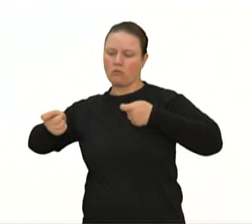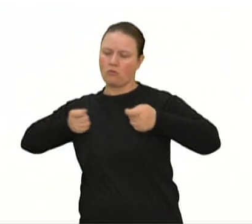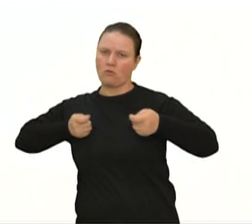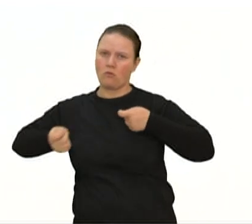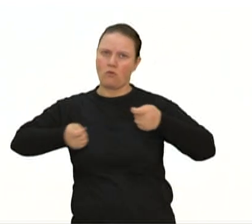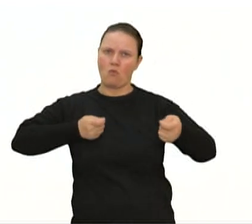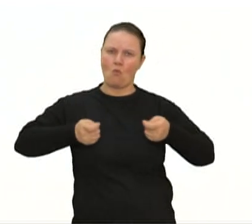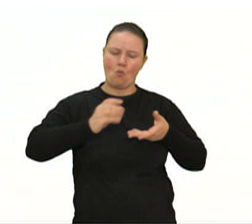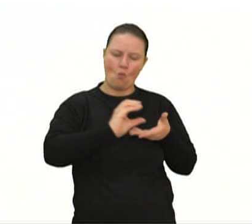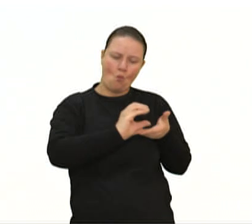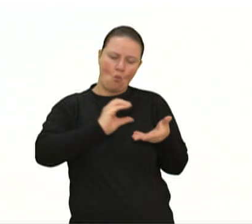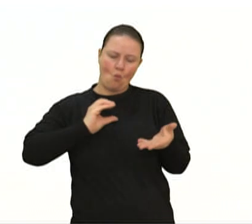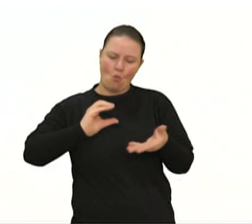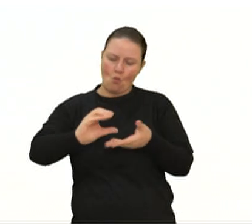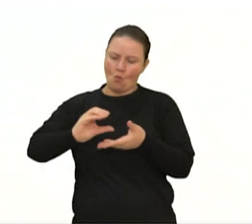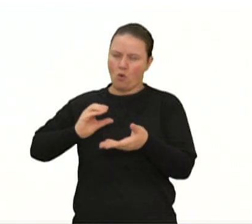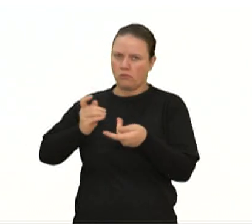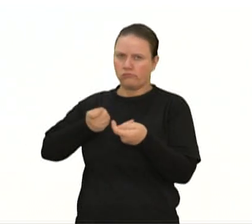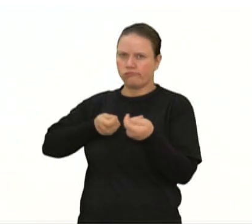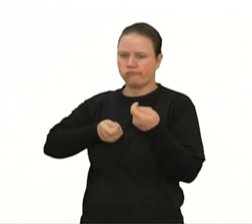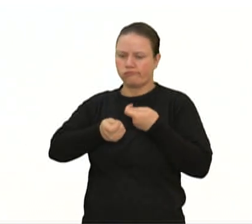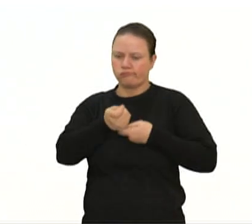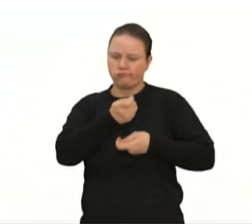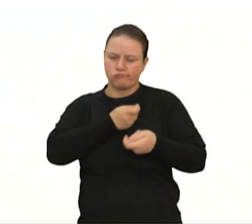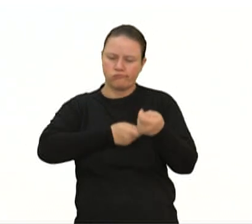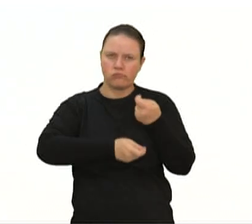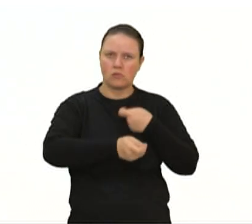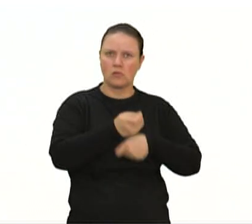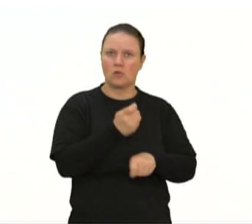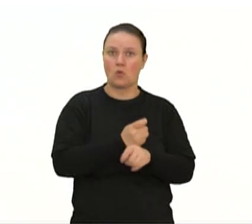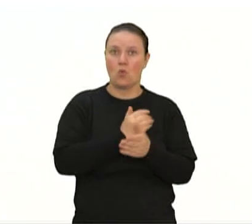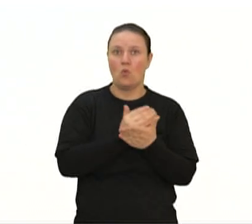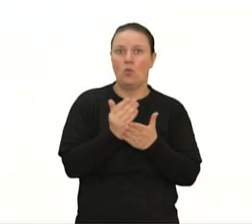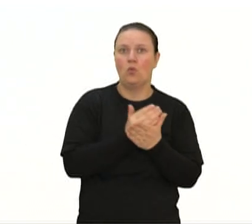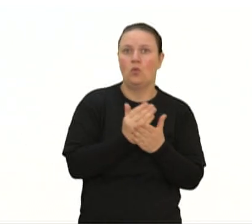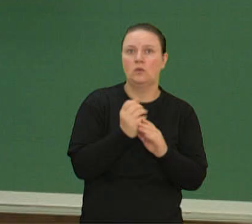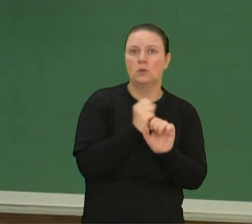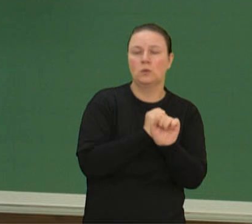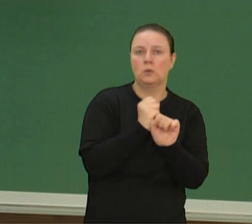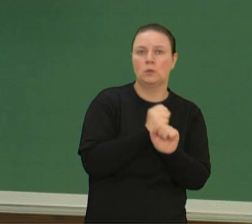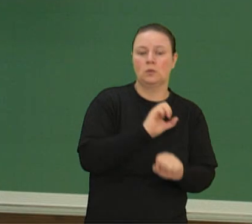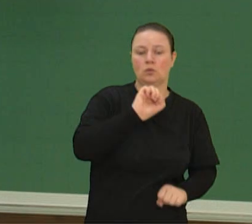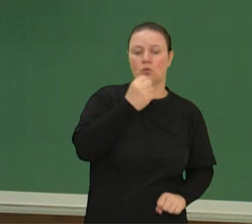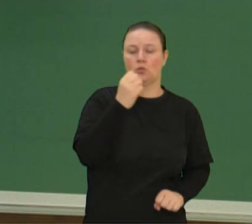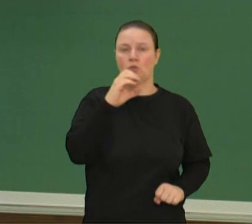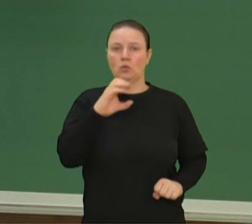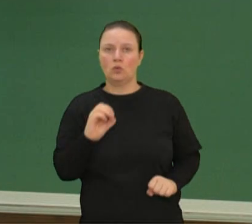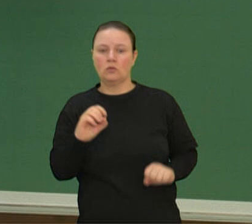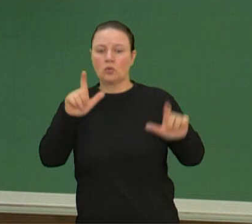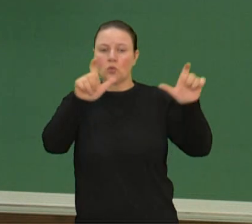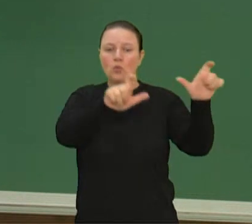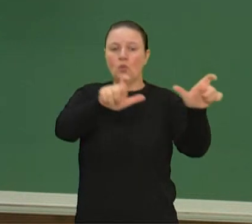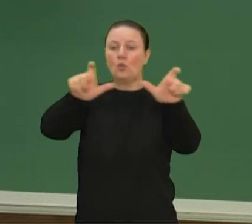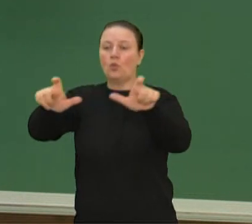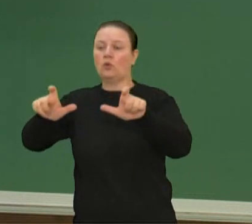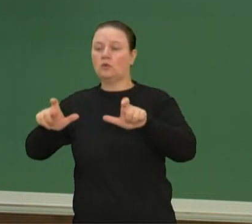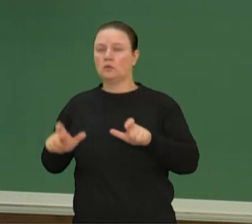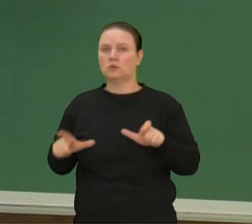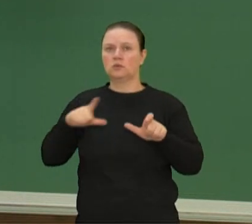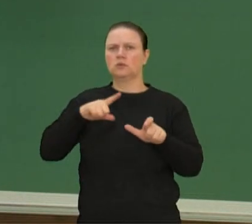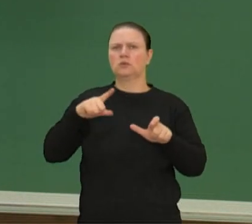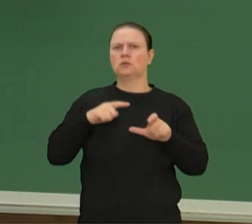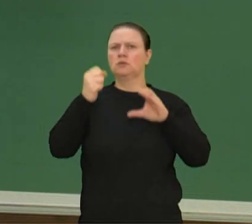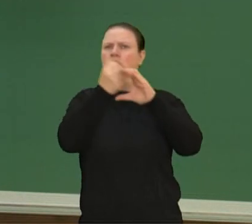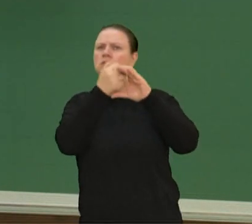acumular capital, Então, a partir dos anos 80, as academias em geral, elas passam a ter esse